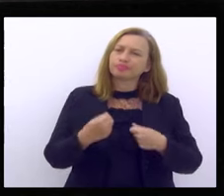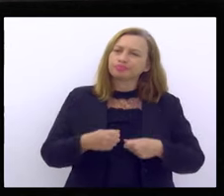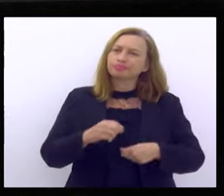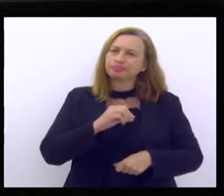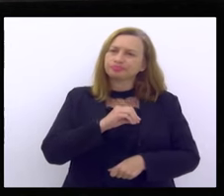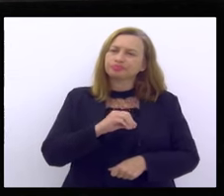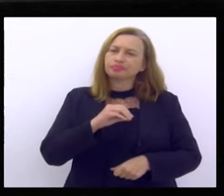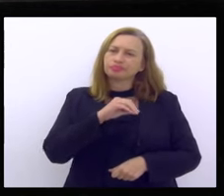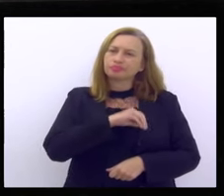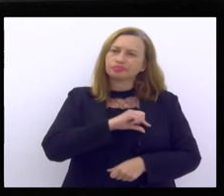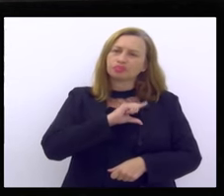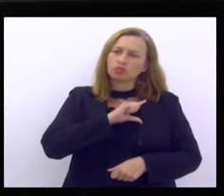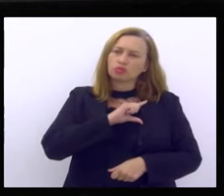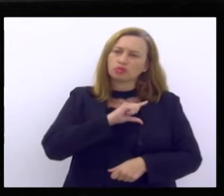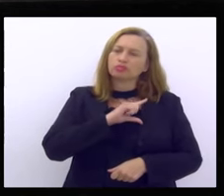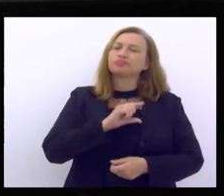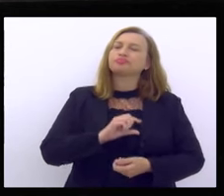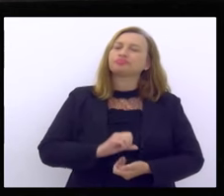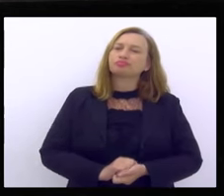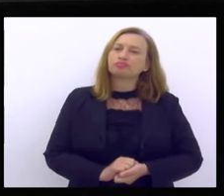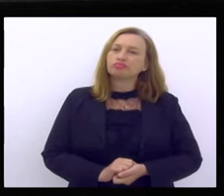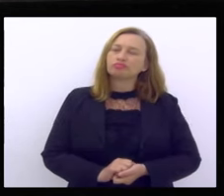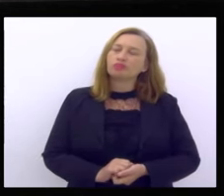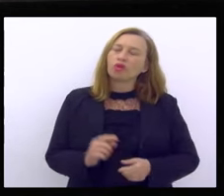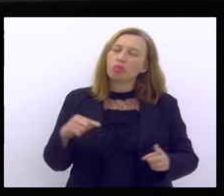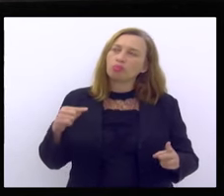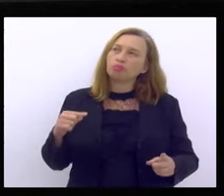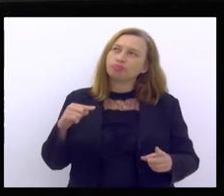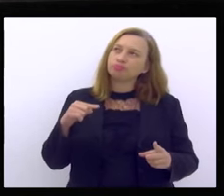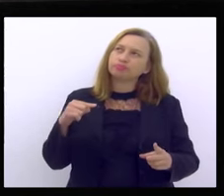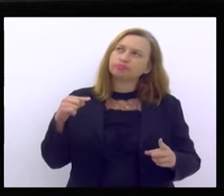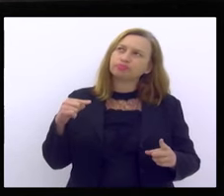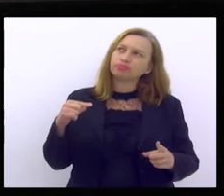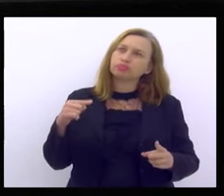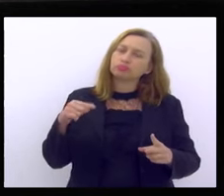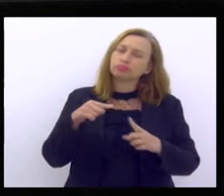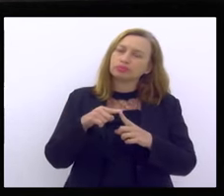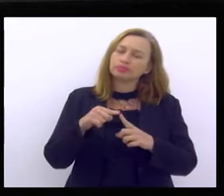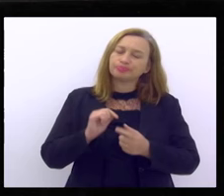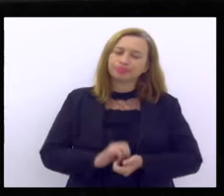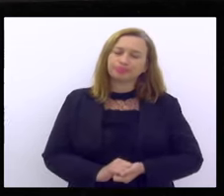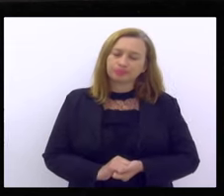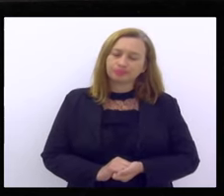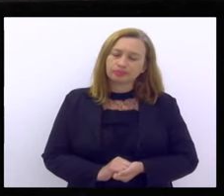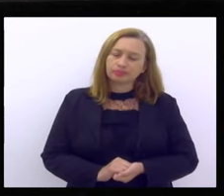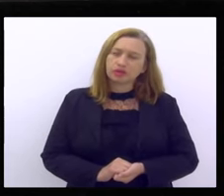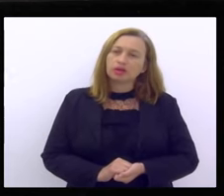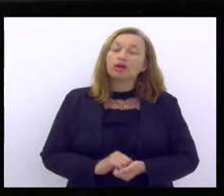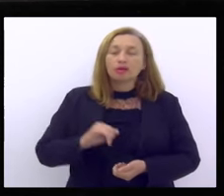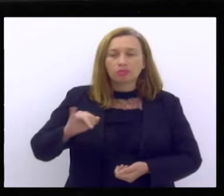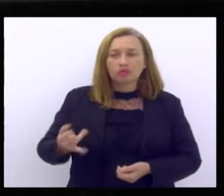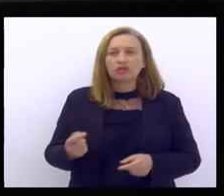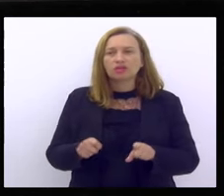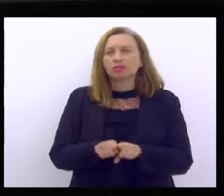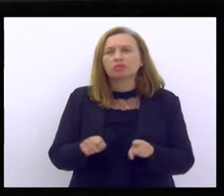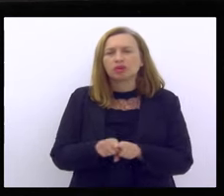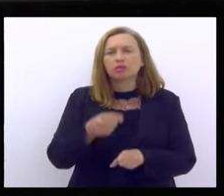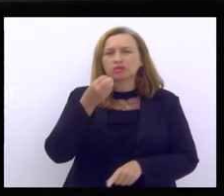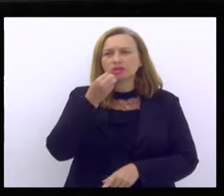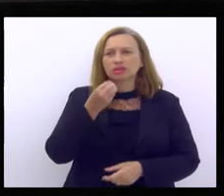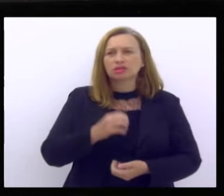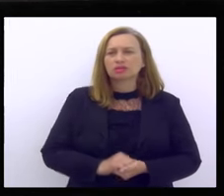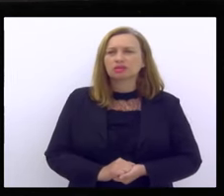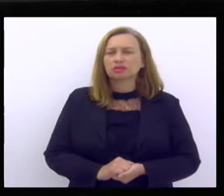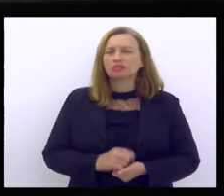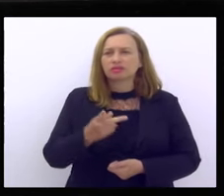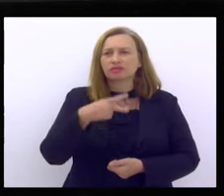das pesquisas. Isso foi um ponto, estaremos transformando isso também numa luta. Quero também aproveitar a oportunidade